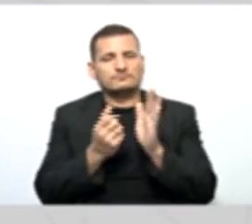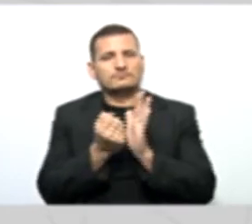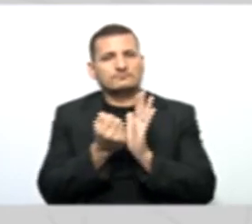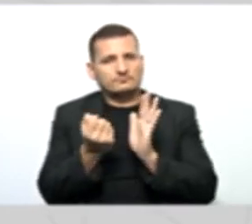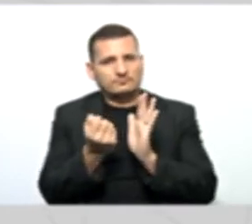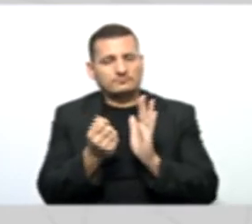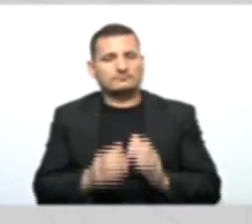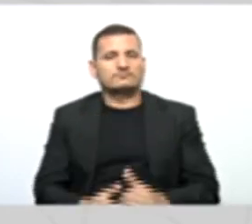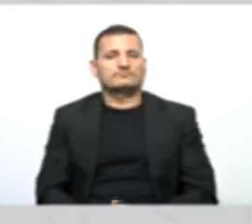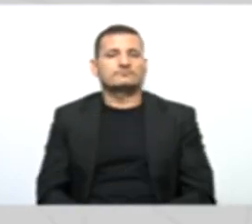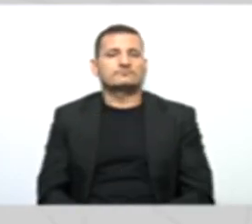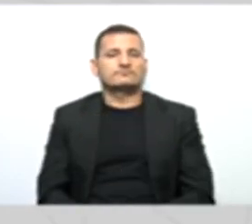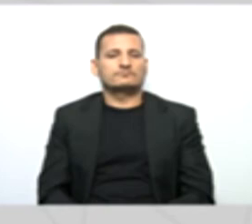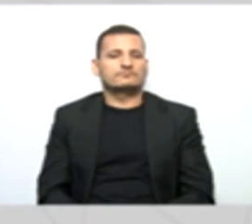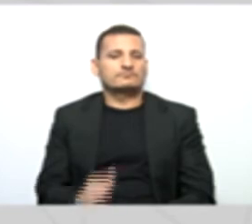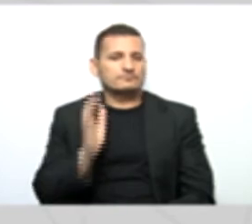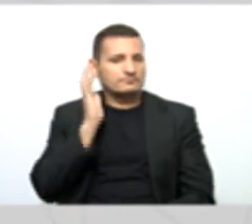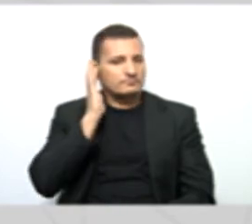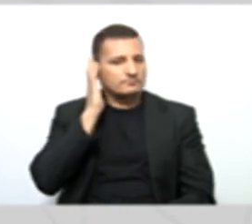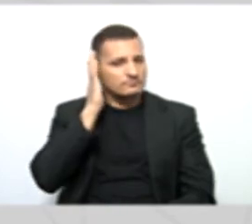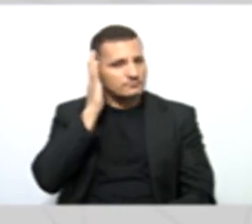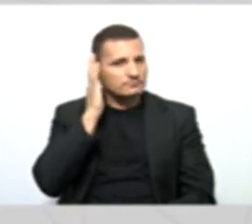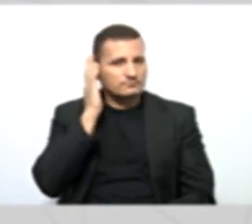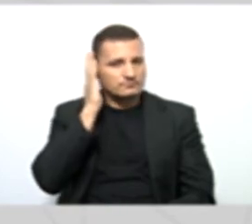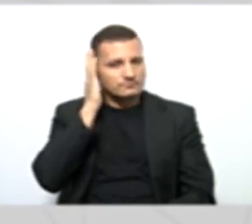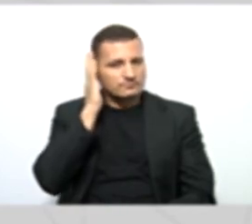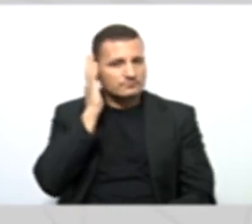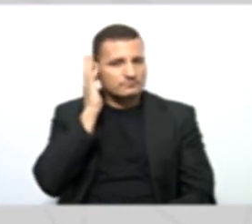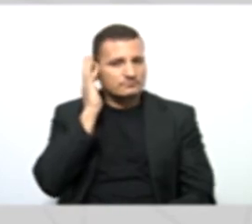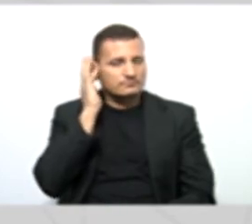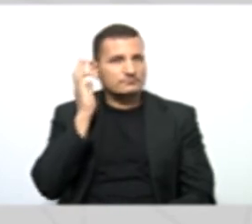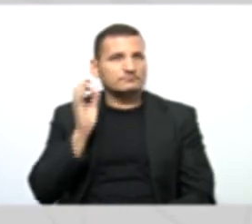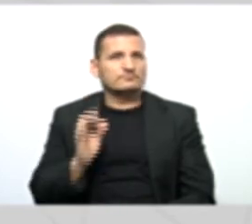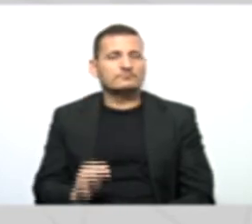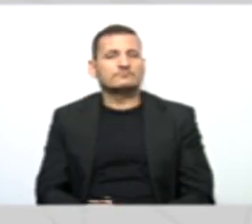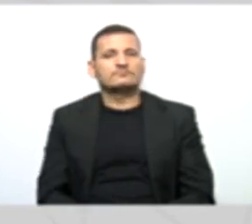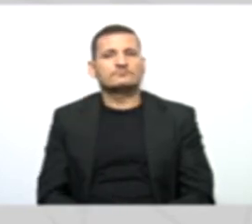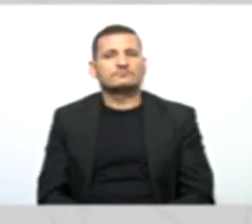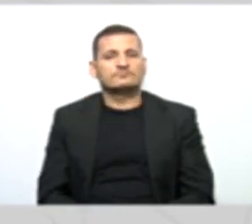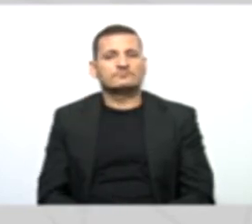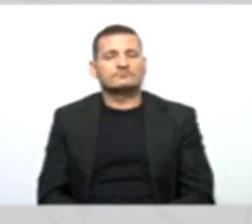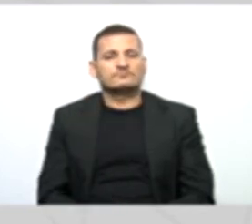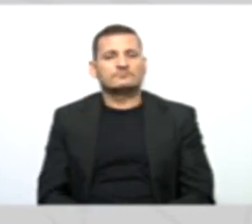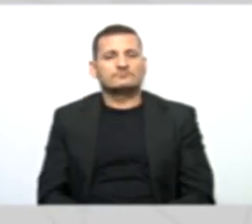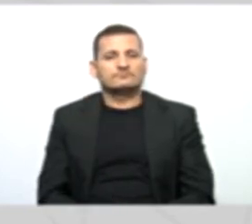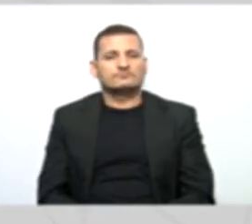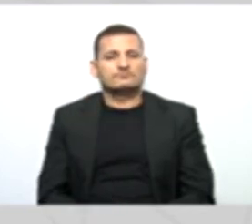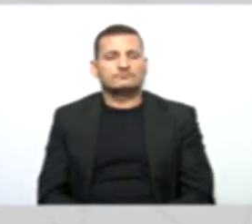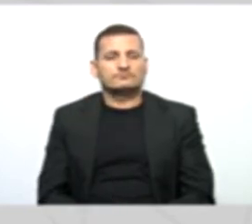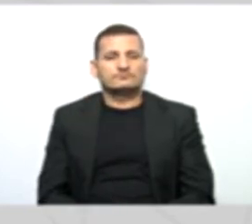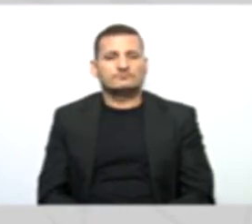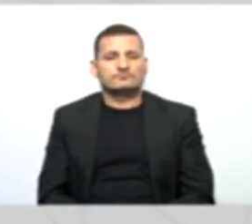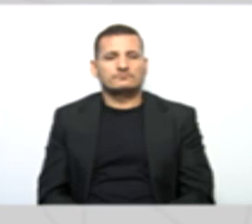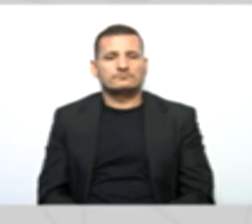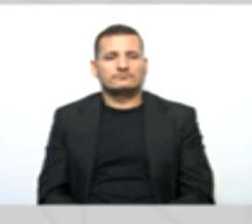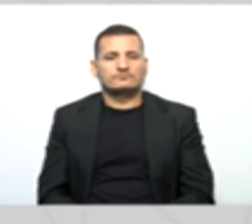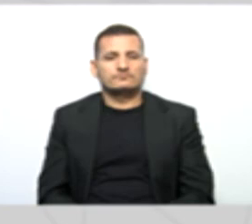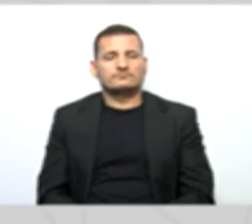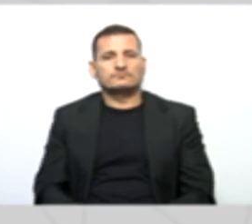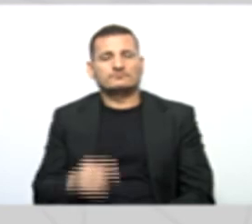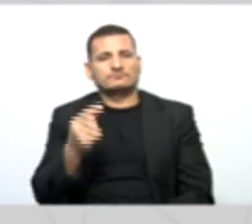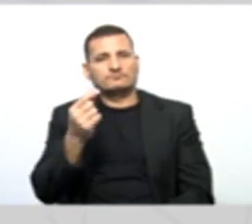tem uma marca. Então, vamos colocar aqui o parâmetro M. E, por fim, o último atributo, nós podemos criar